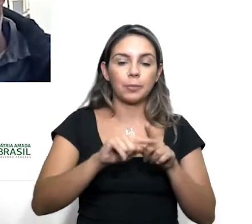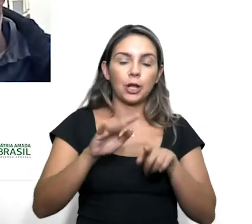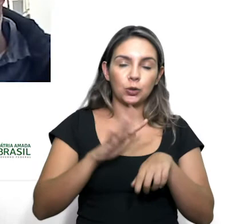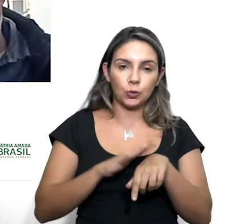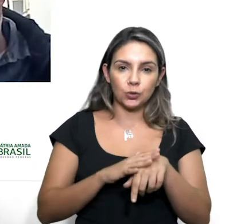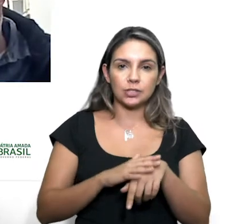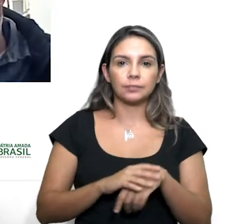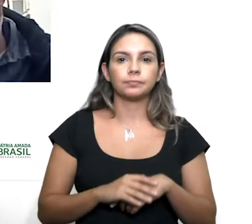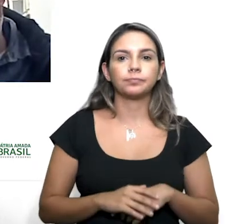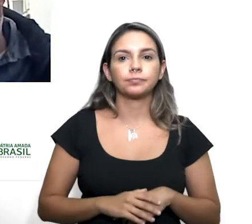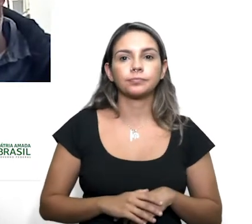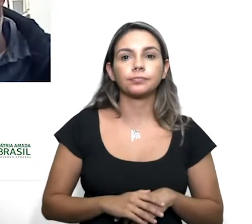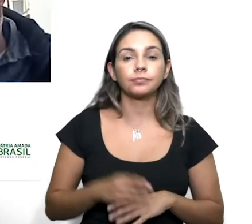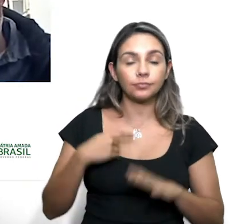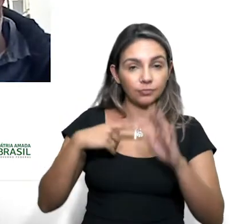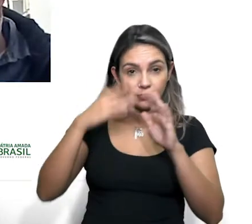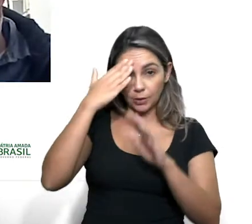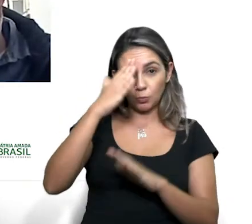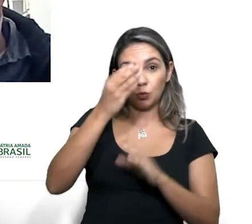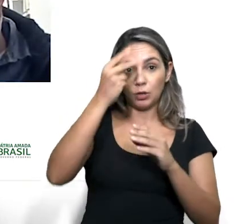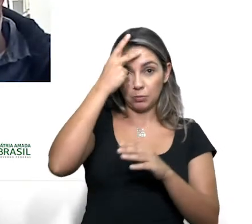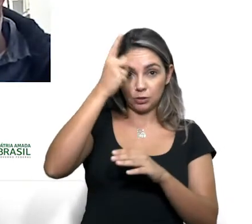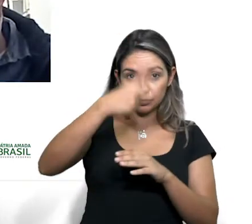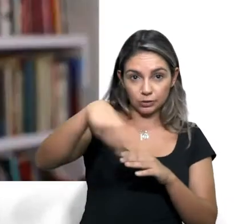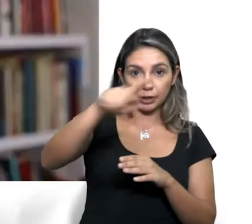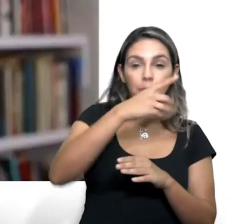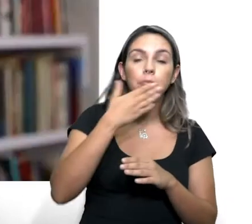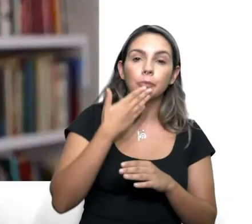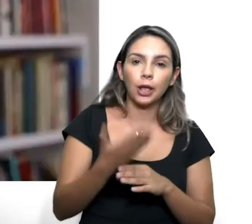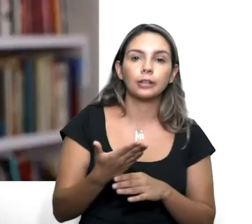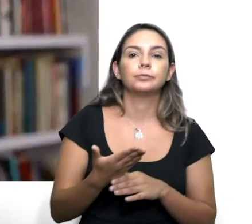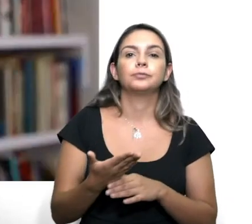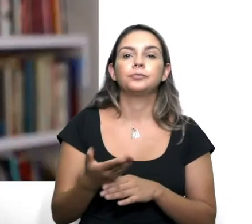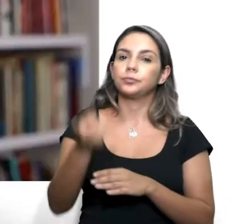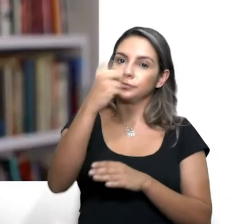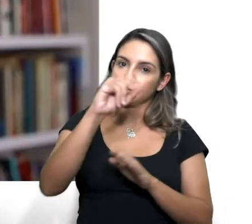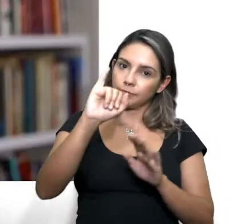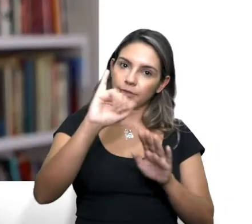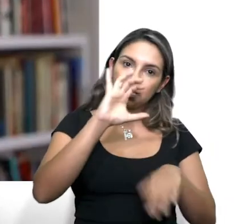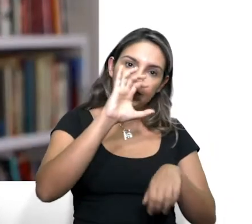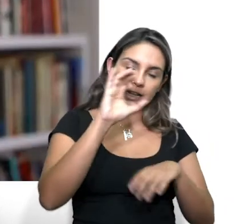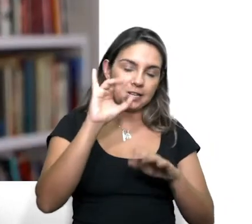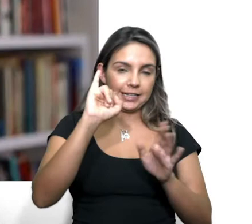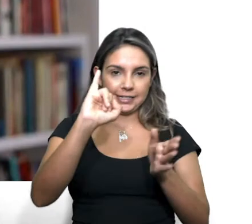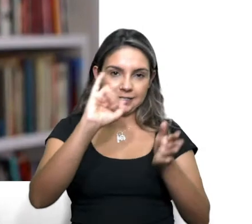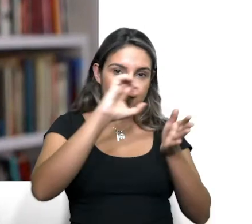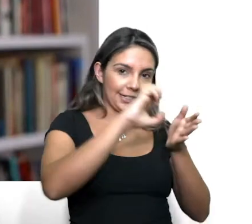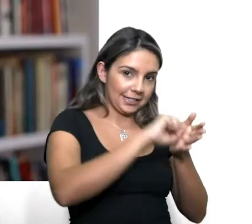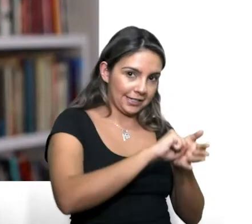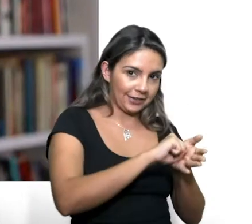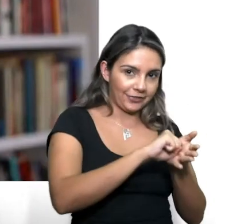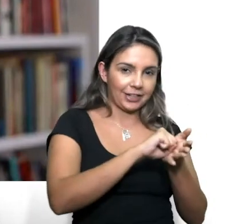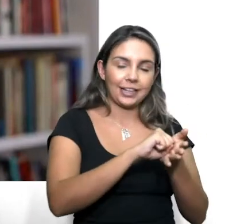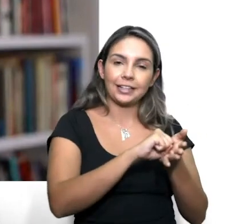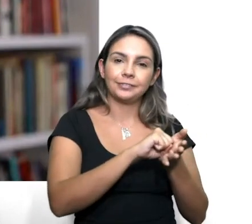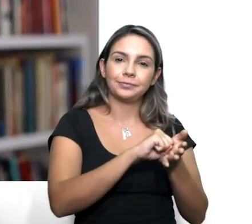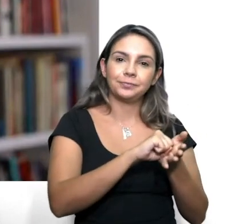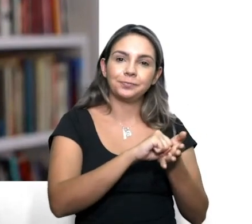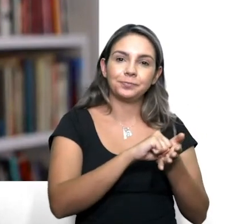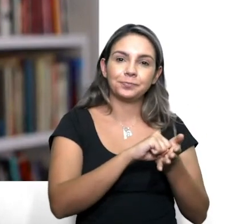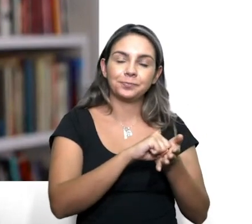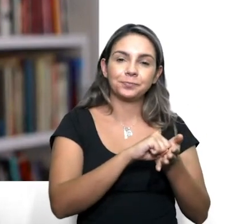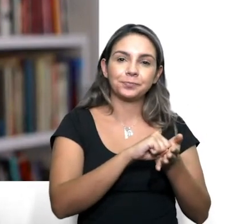gente aqui também, eu agradeço novamente, peço novamente para o pessoal se inscrever no nosso